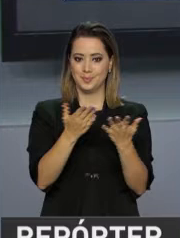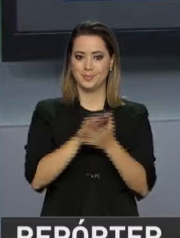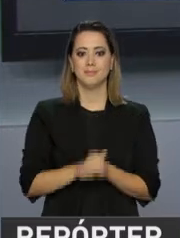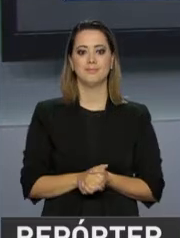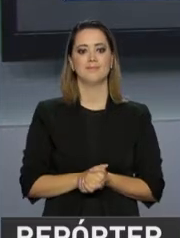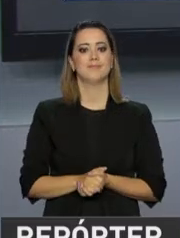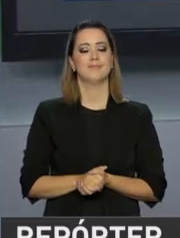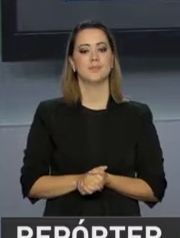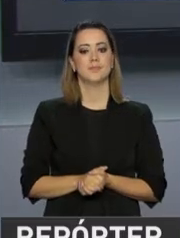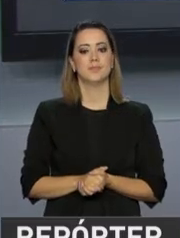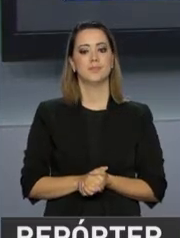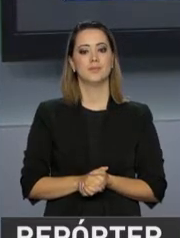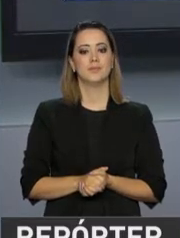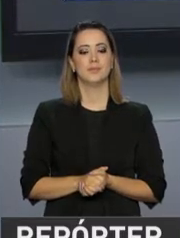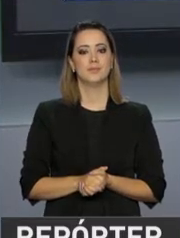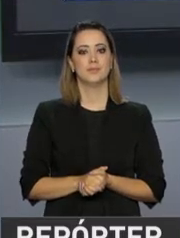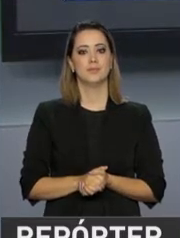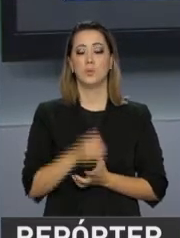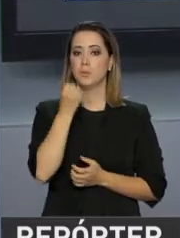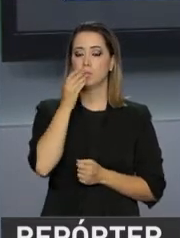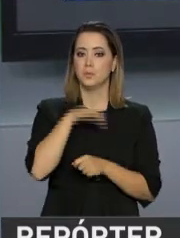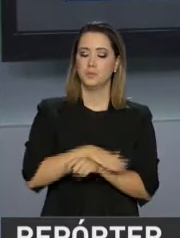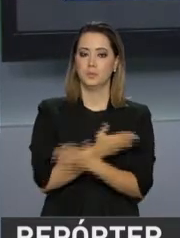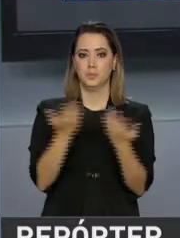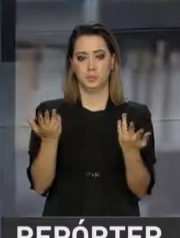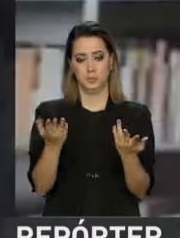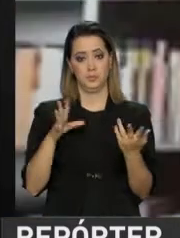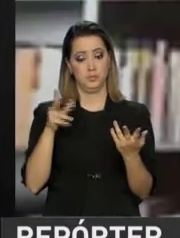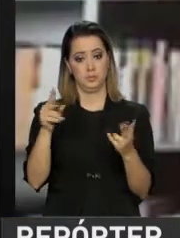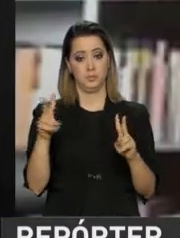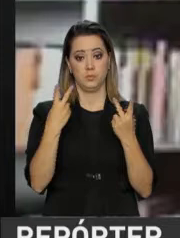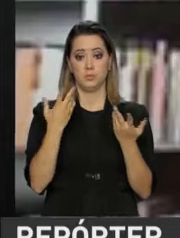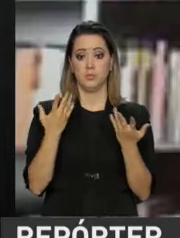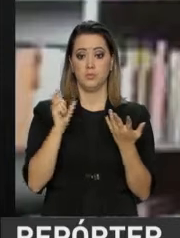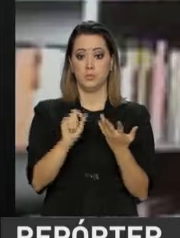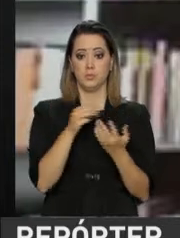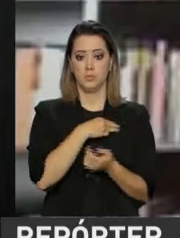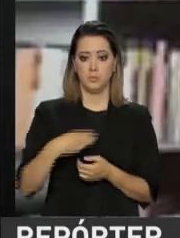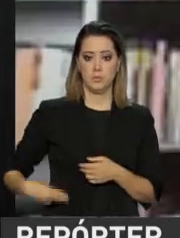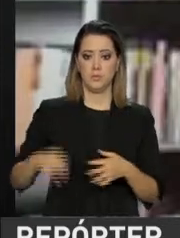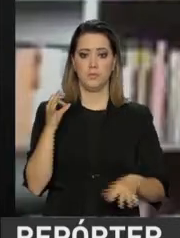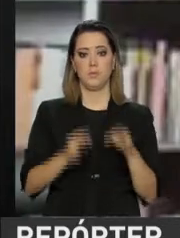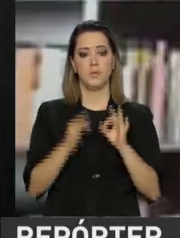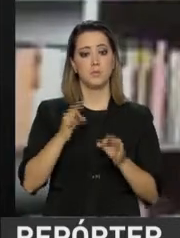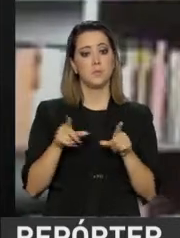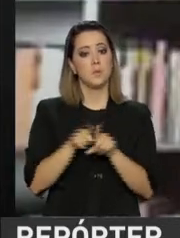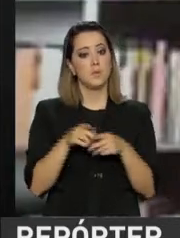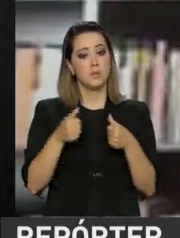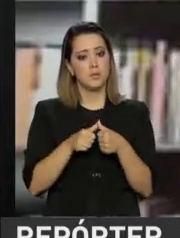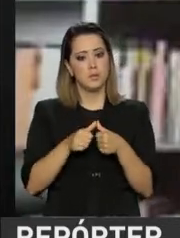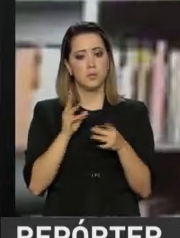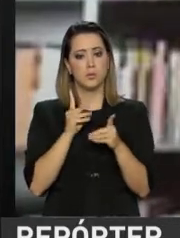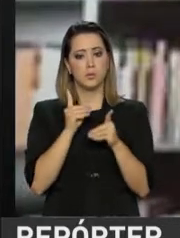você boa noite roberto boa noite a todos roberto o ministro da justiça ele teve